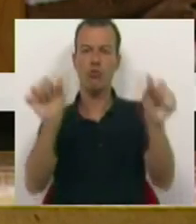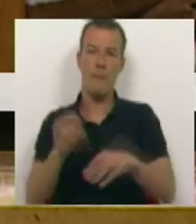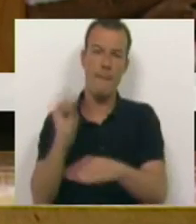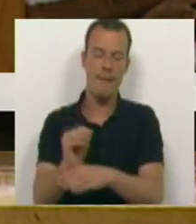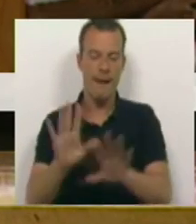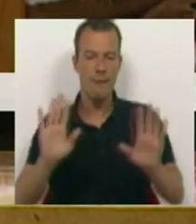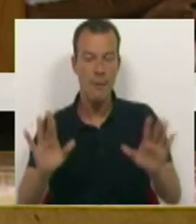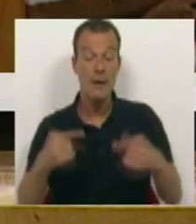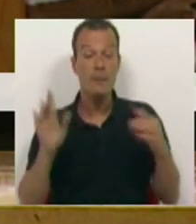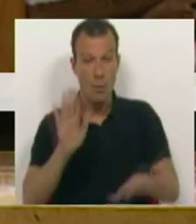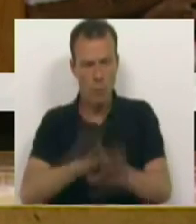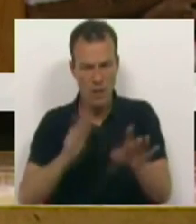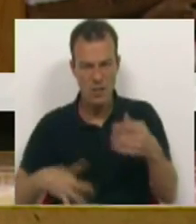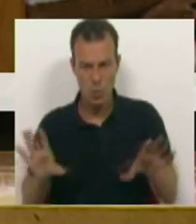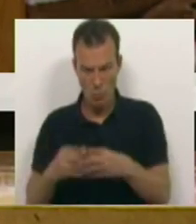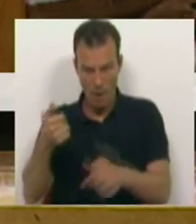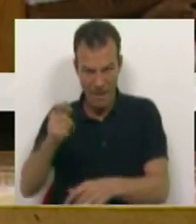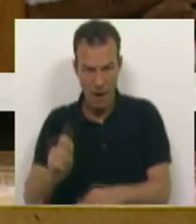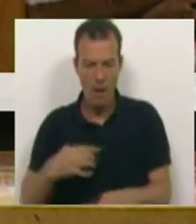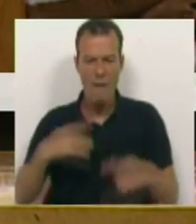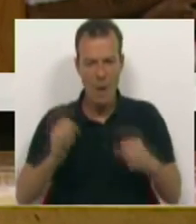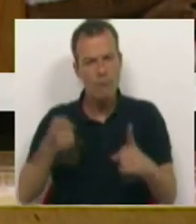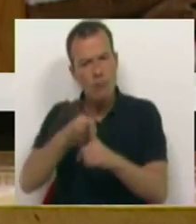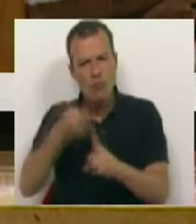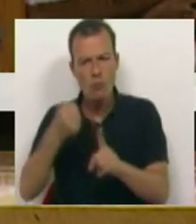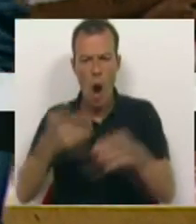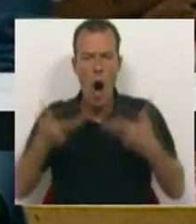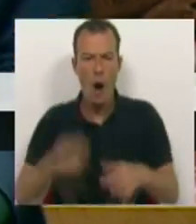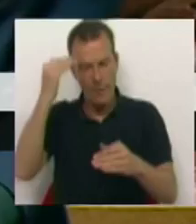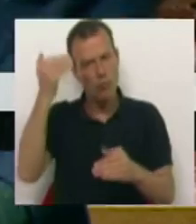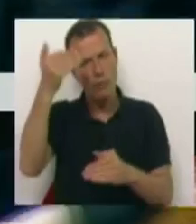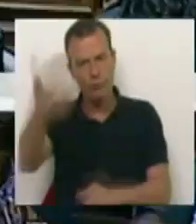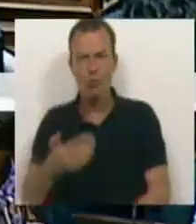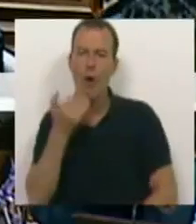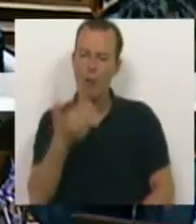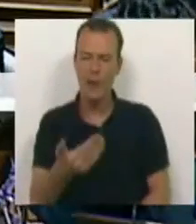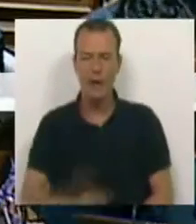E é por isso que o Bloco de Esquerda se baterá agora e no futuro. Muito obrigada.